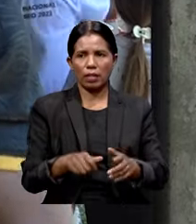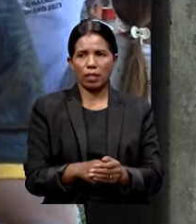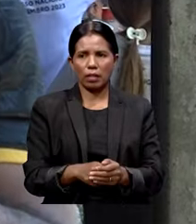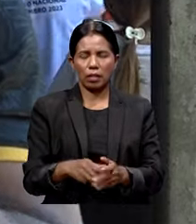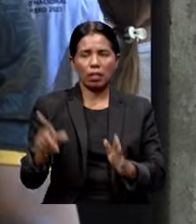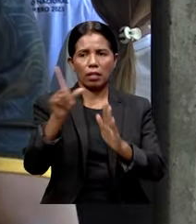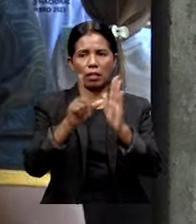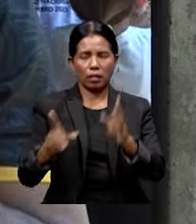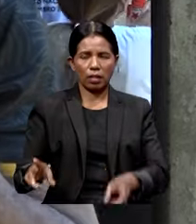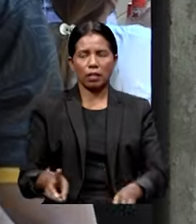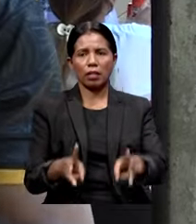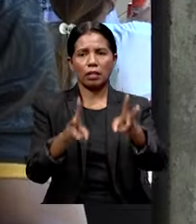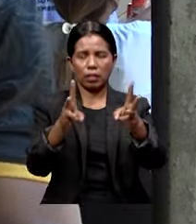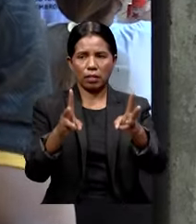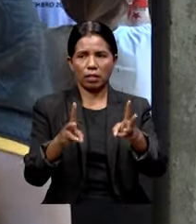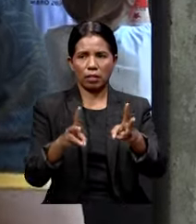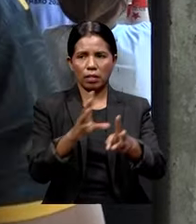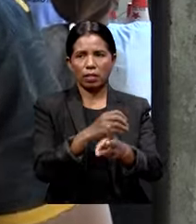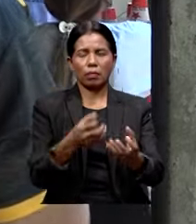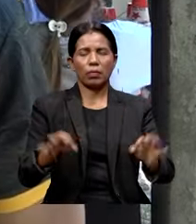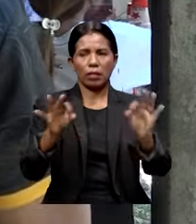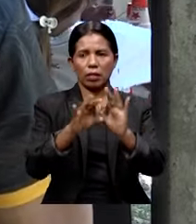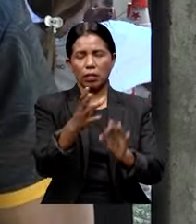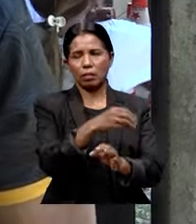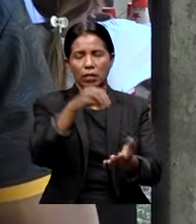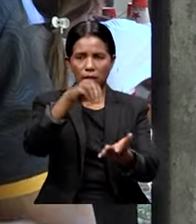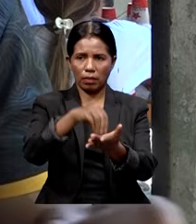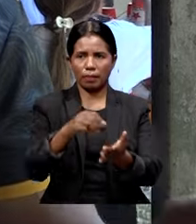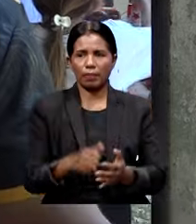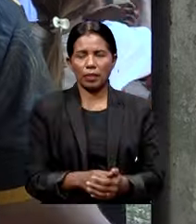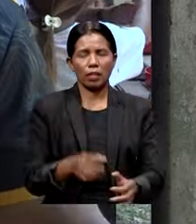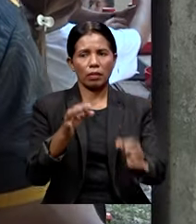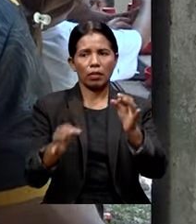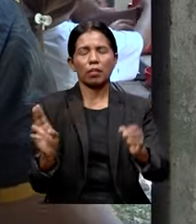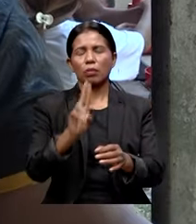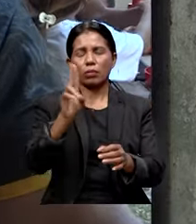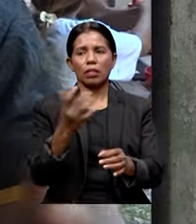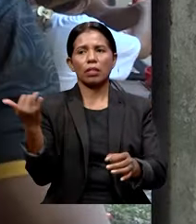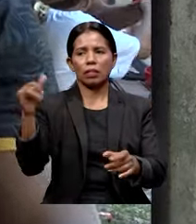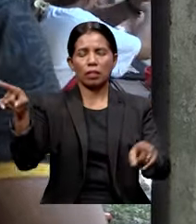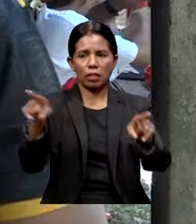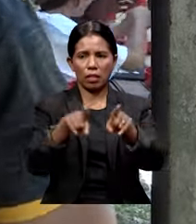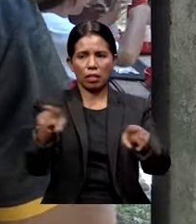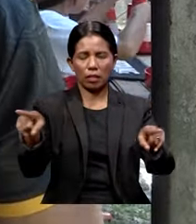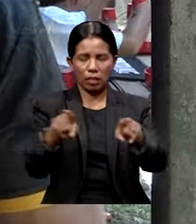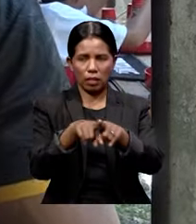dalan, faktor yang penting dia buat investasi. So, hakar aku uzah sirat sayi ane san,